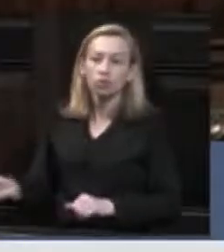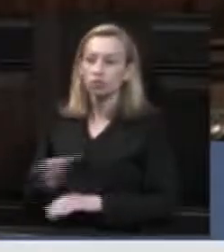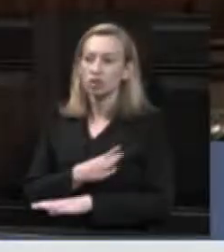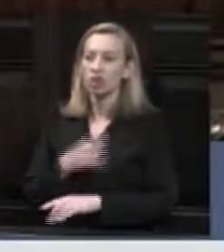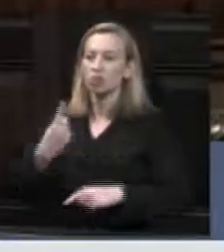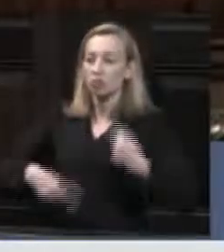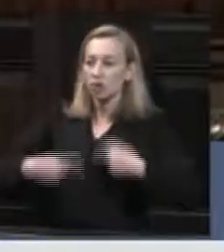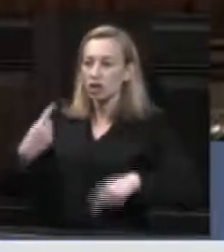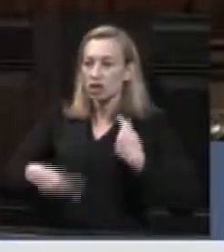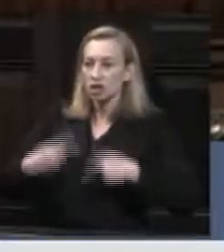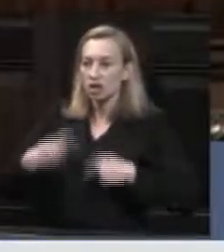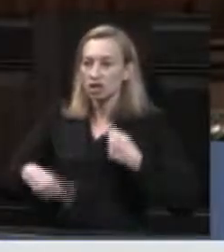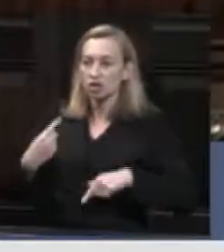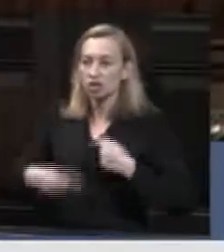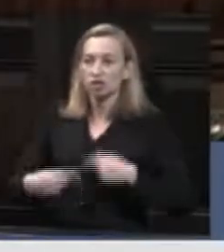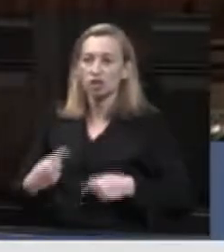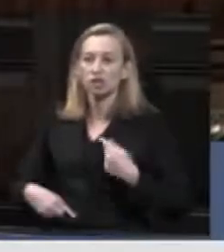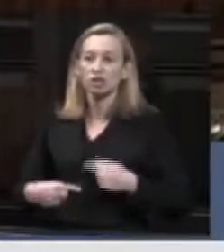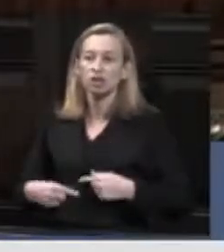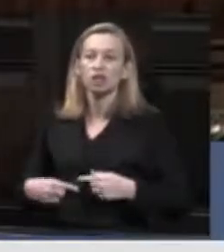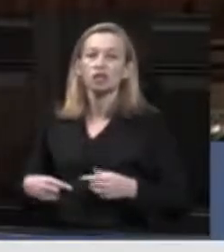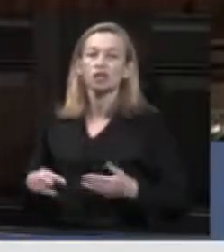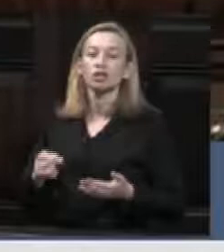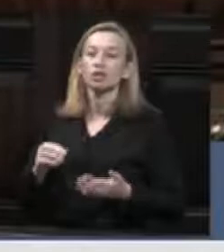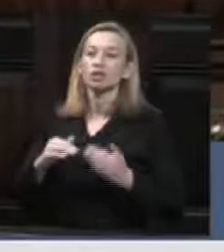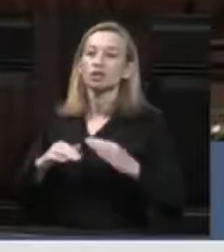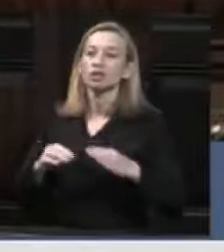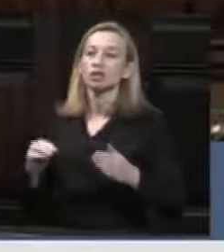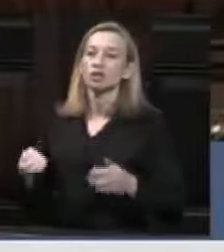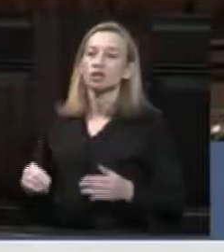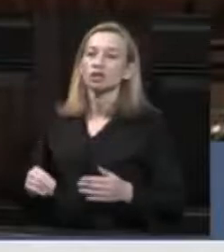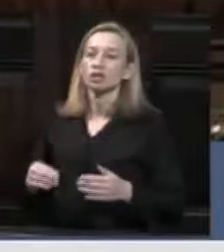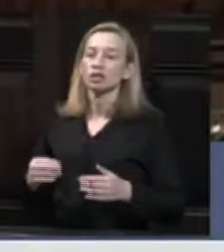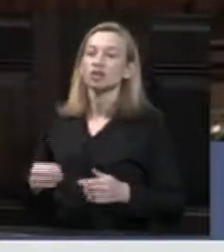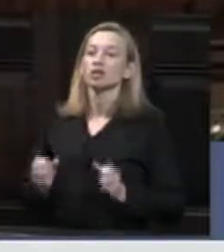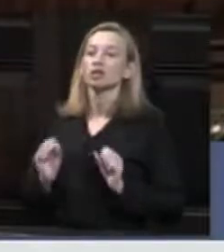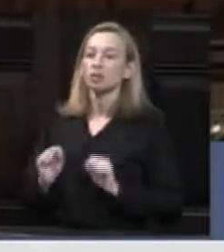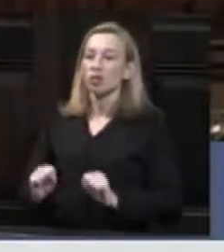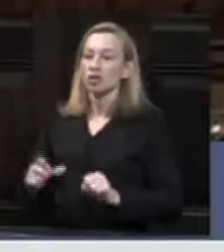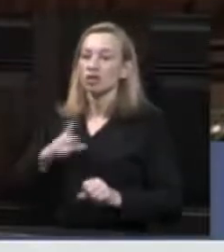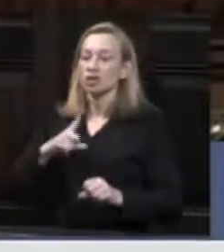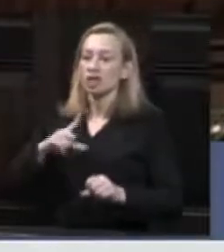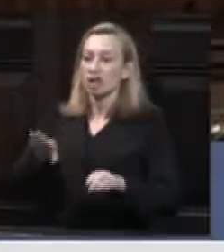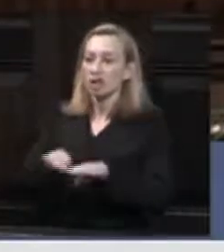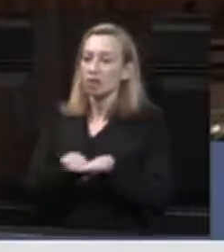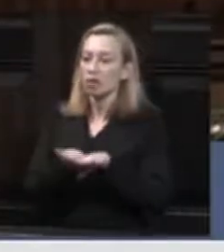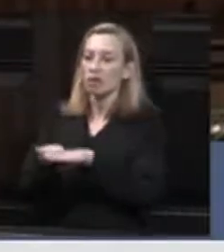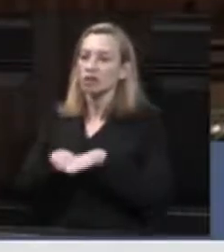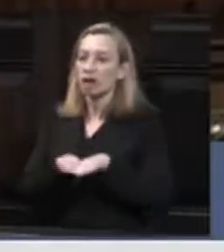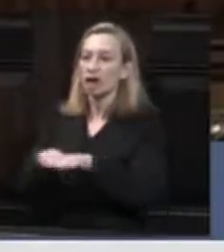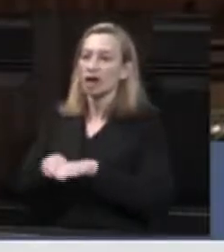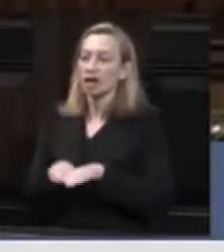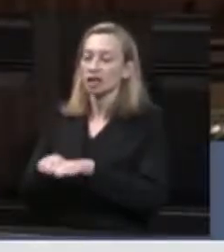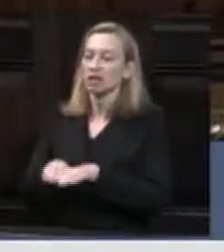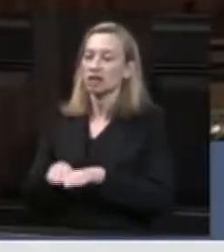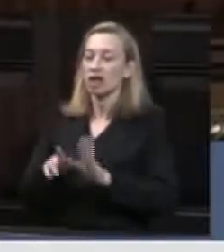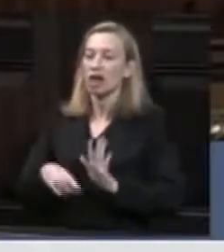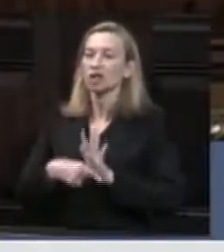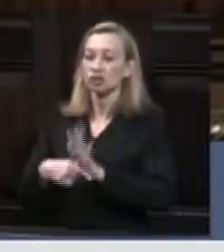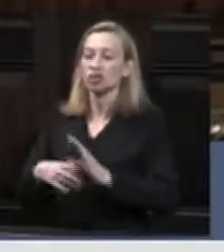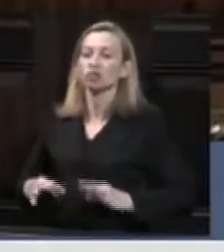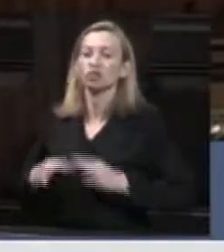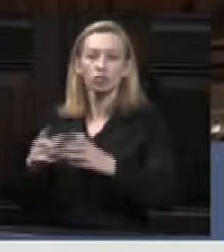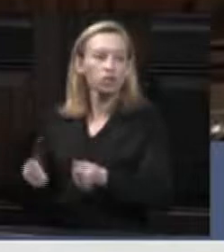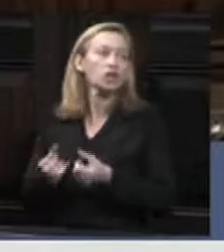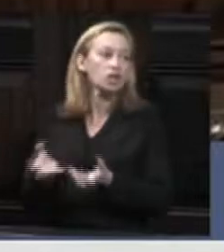que promovam o enfrentamento às desigualdades, que promovam a cidadania, a inclusão dos mais pobres e o alargamento dos direitos. Por isso, quero